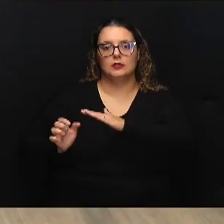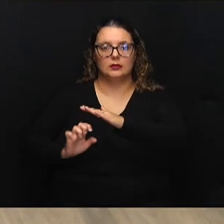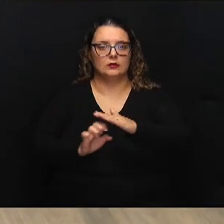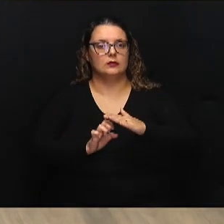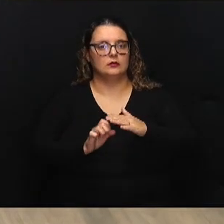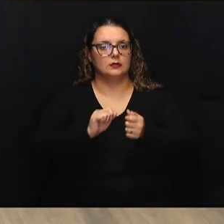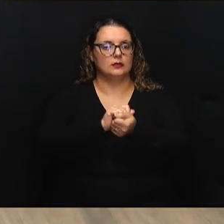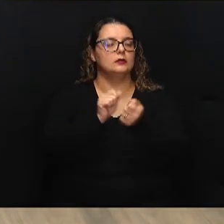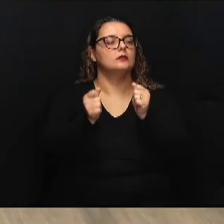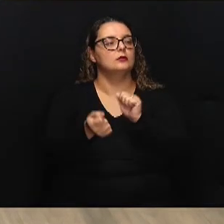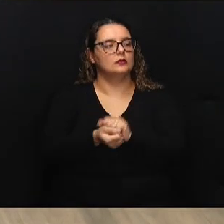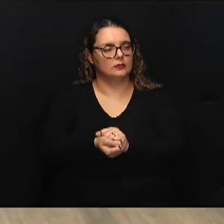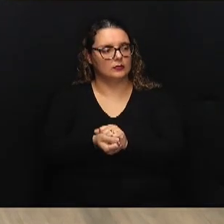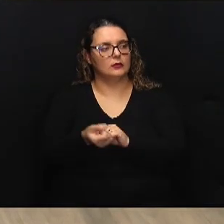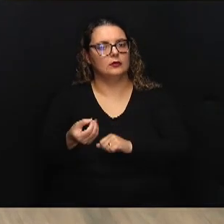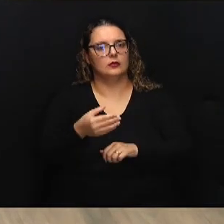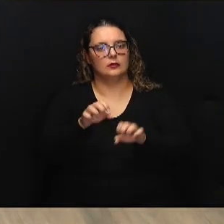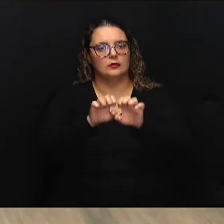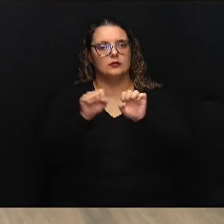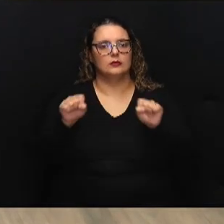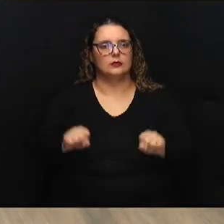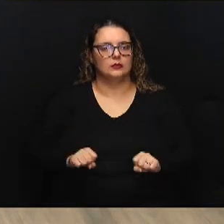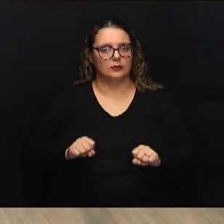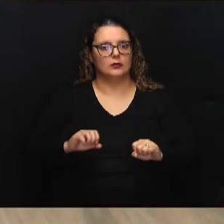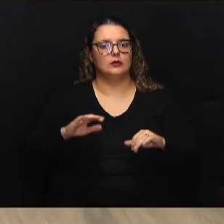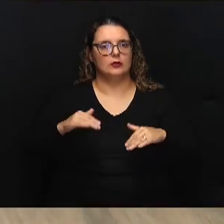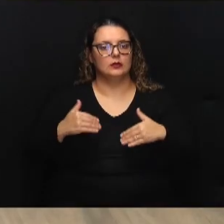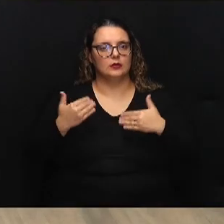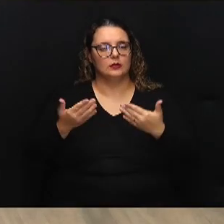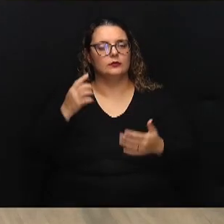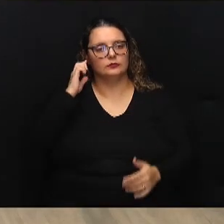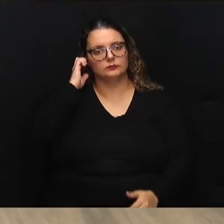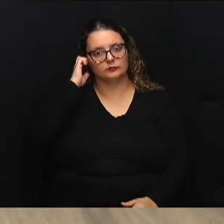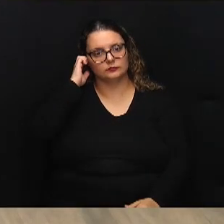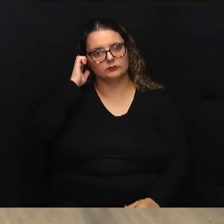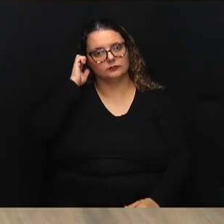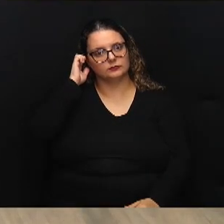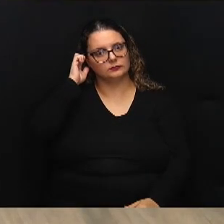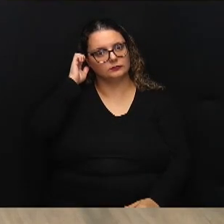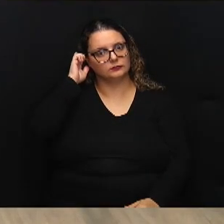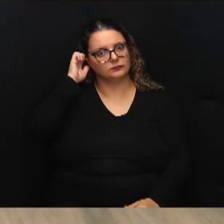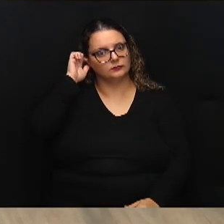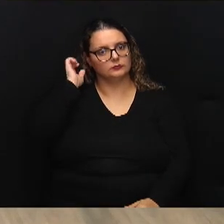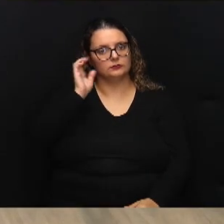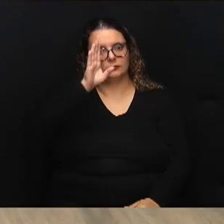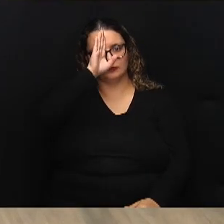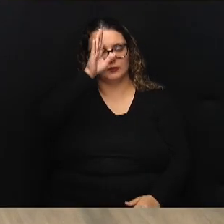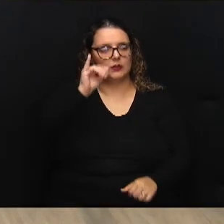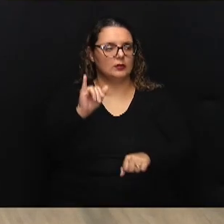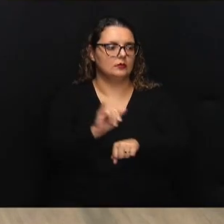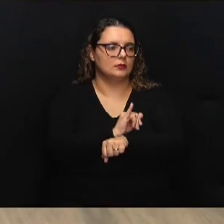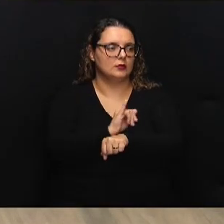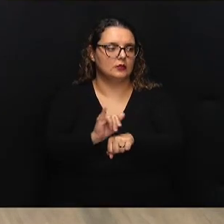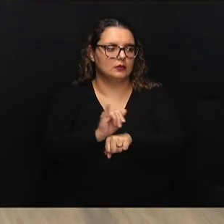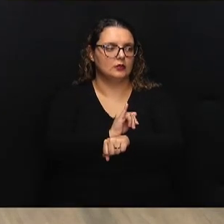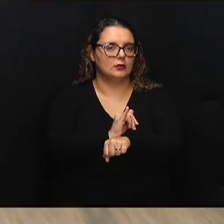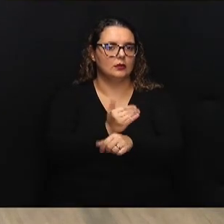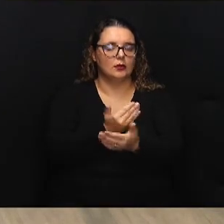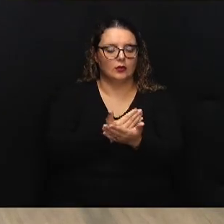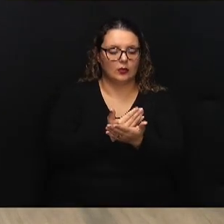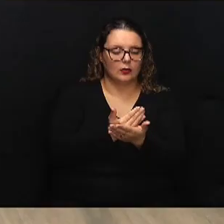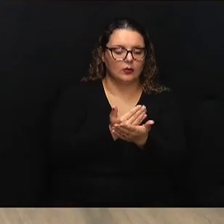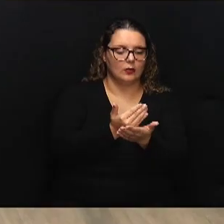se adequem ao novo sistema. Quais são as principais estratégias que ela tem que já começar a colocar